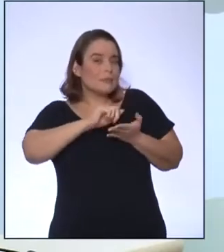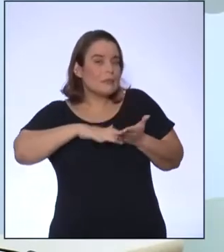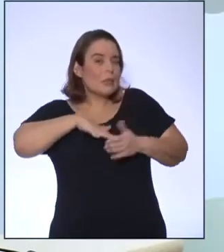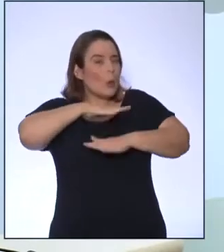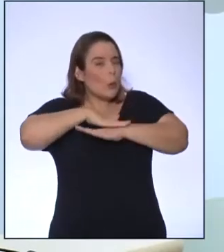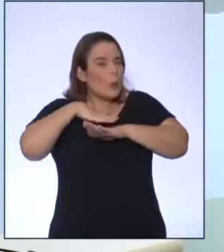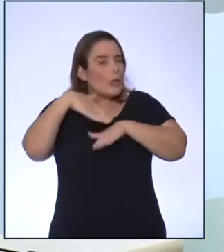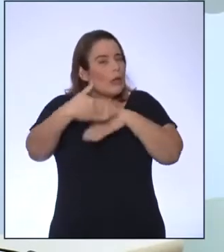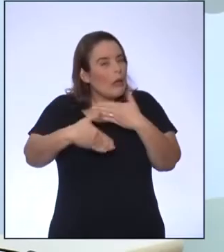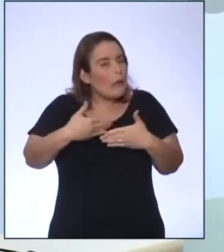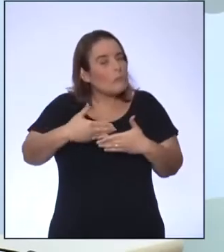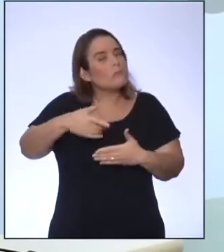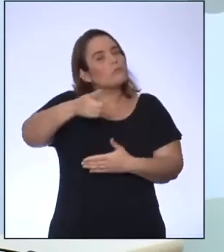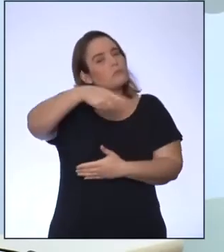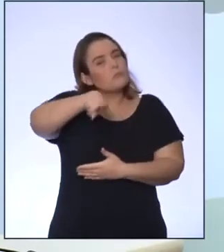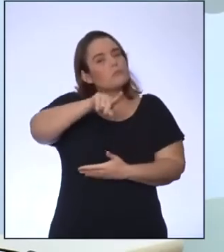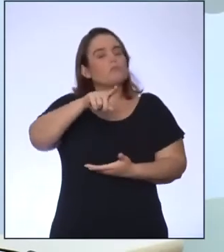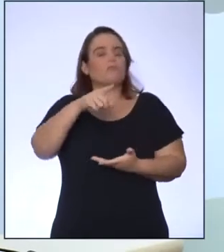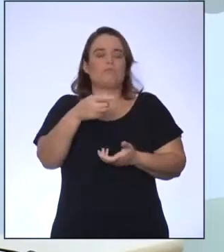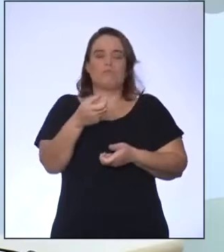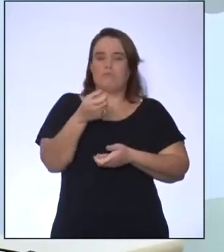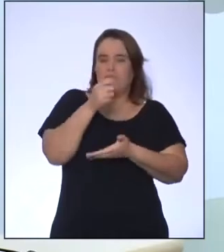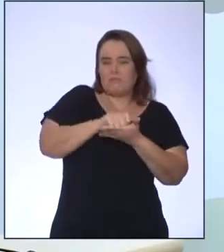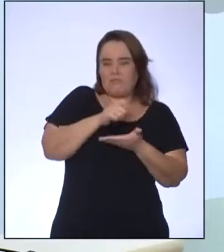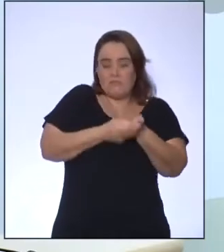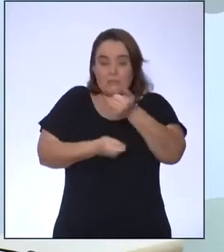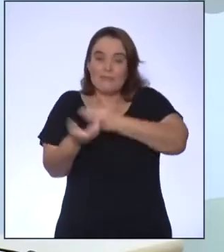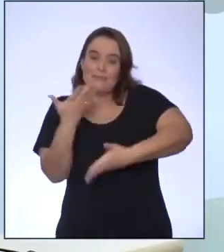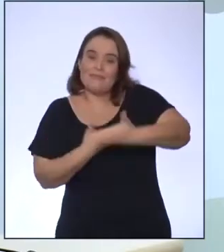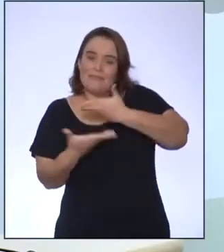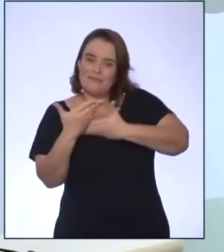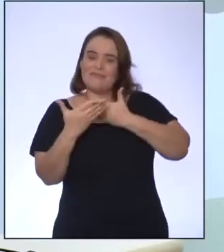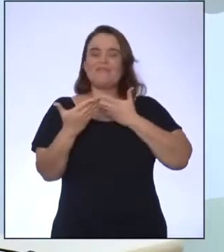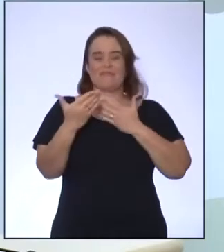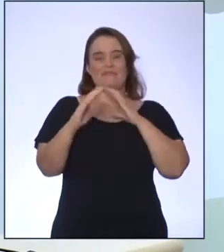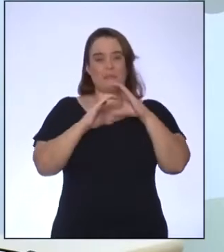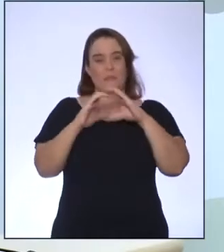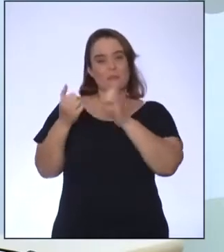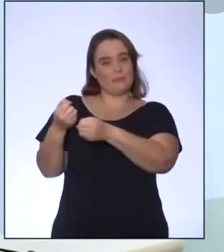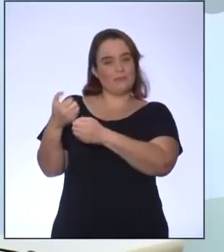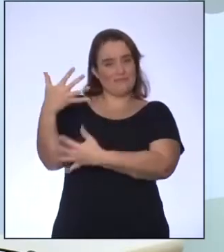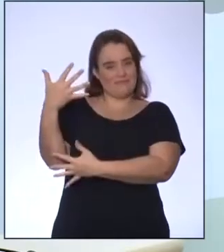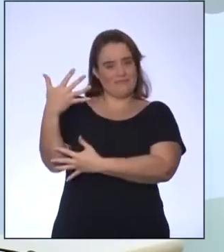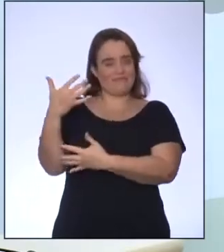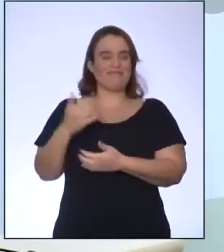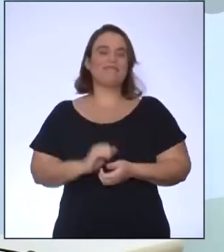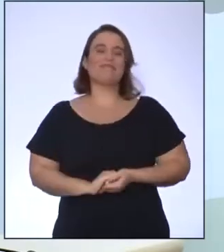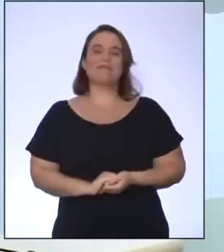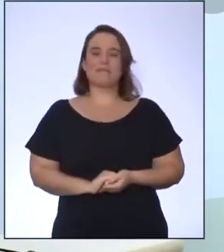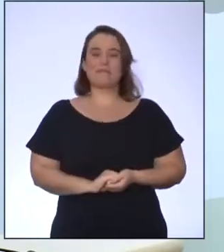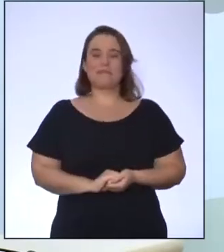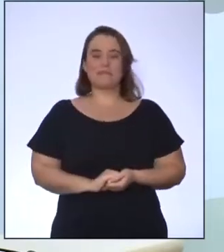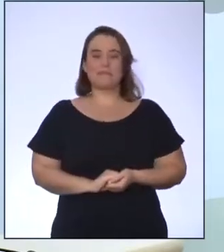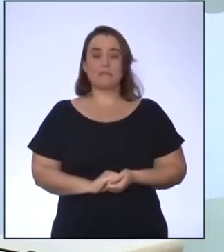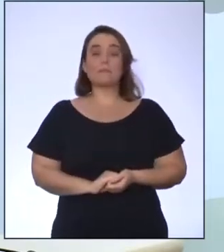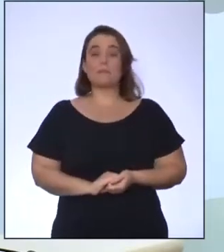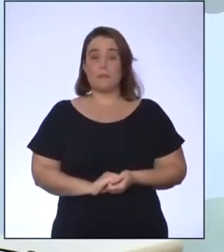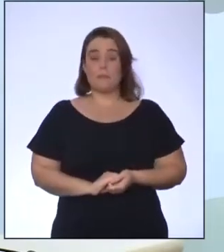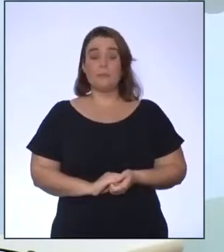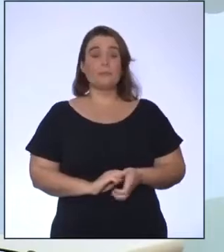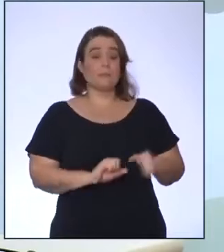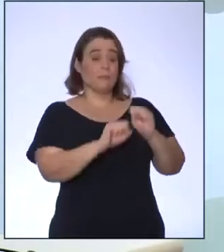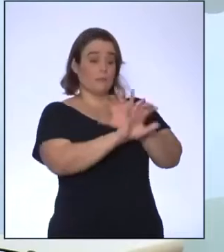para você registrar e compartilhar, conversar aqui conosco, por meio do chat. Então, a gente tem duas